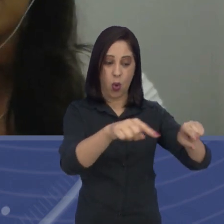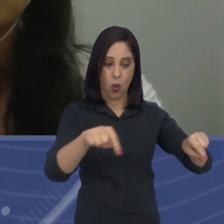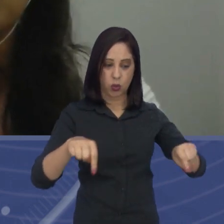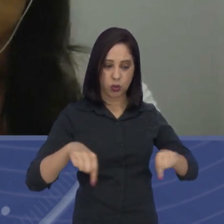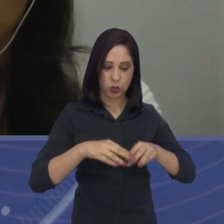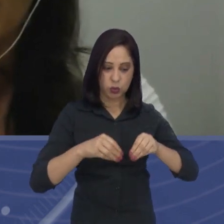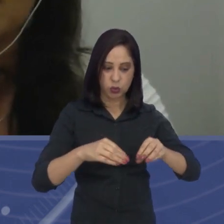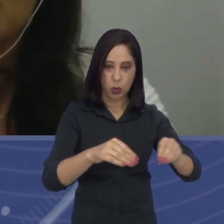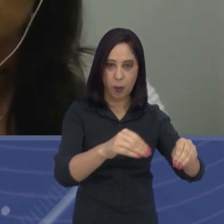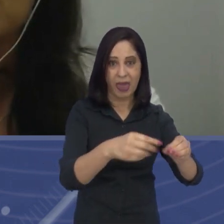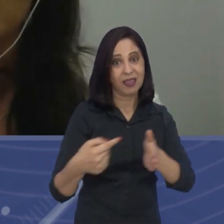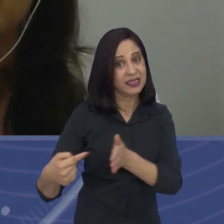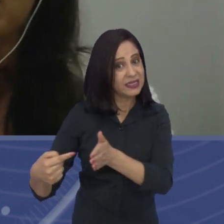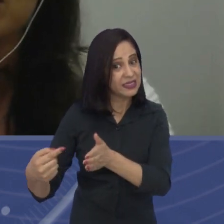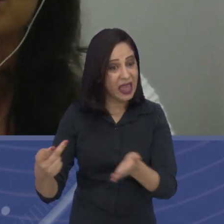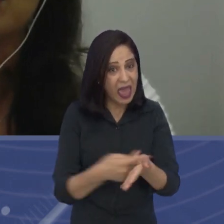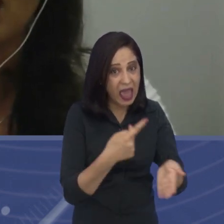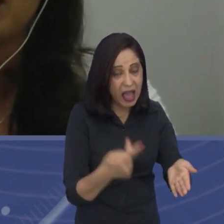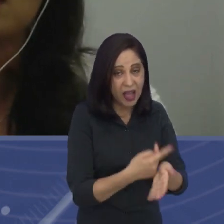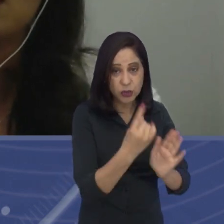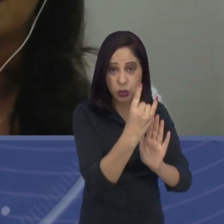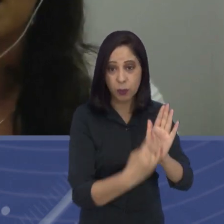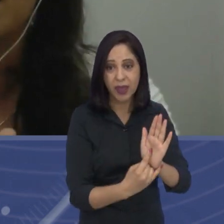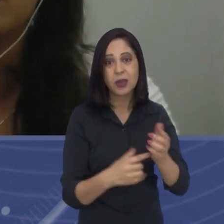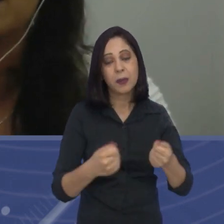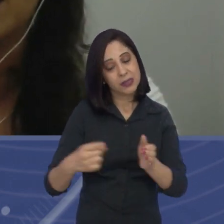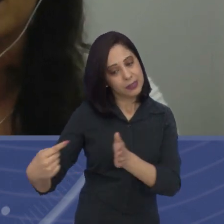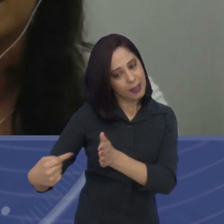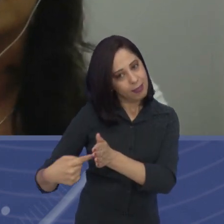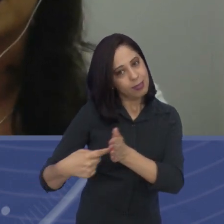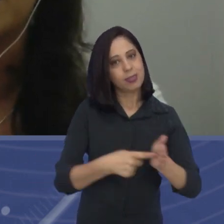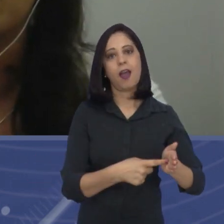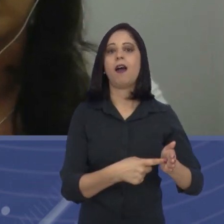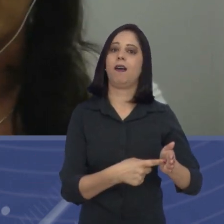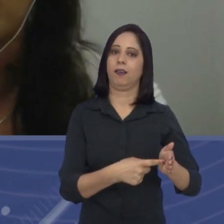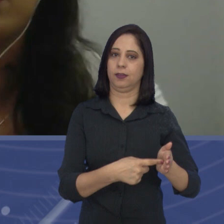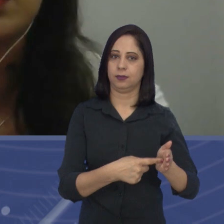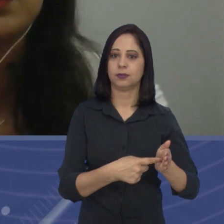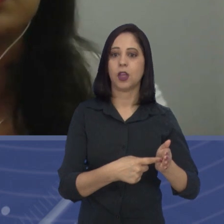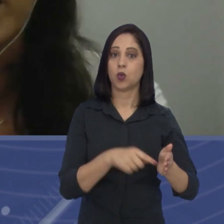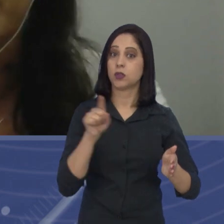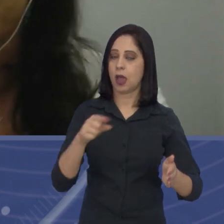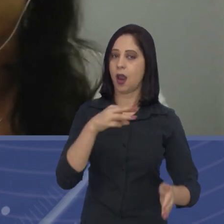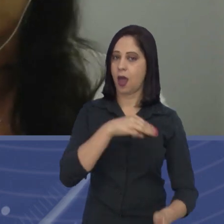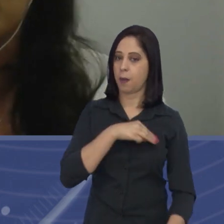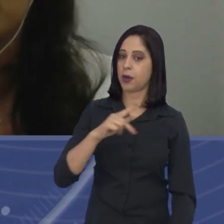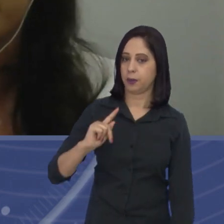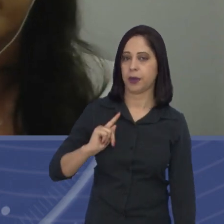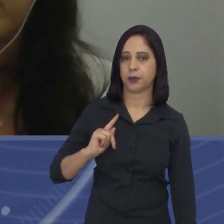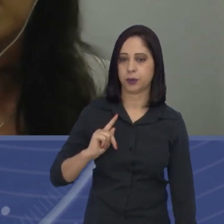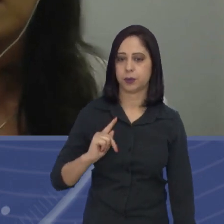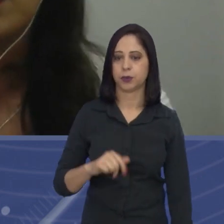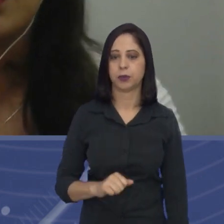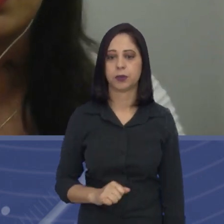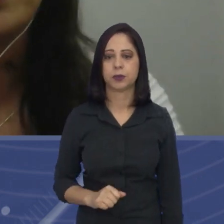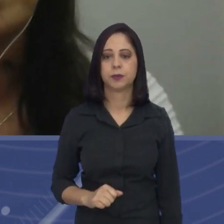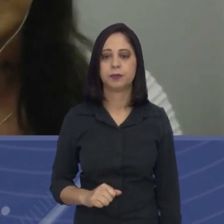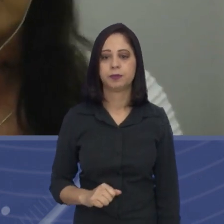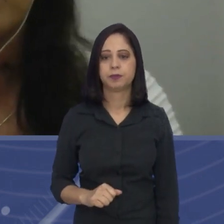irregular, denunciar que estão sendo vendidos lotes naquele local que não é permitido.